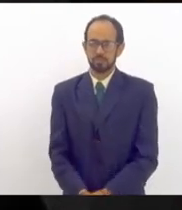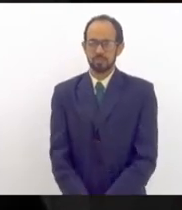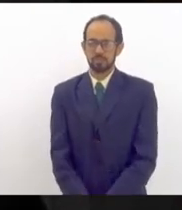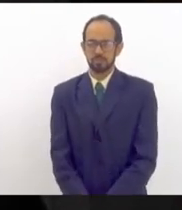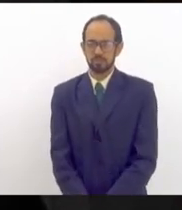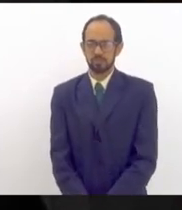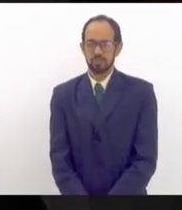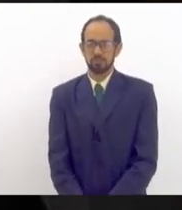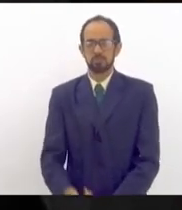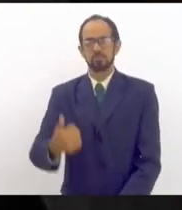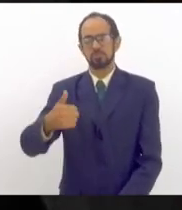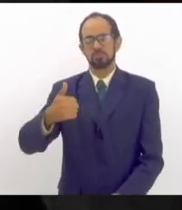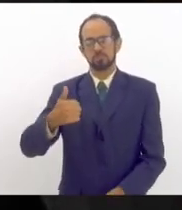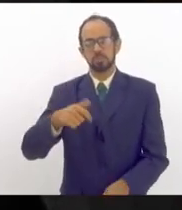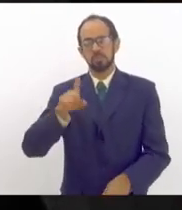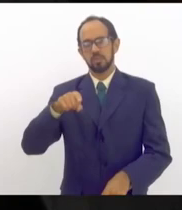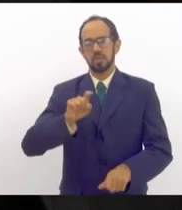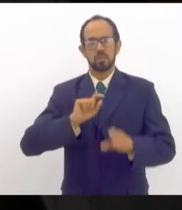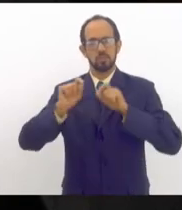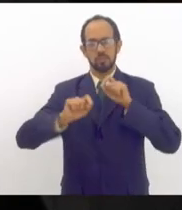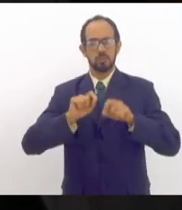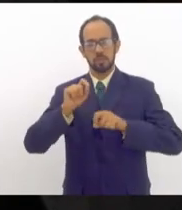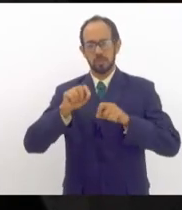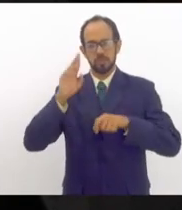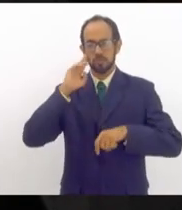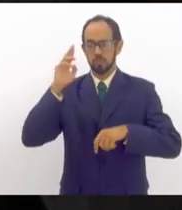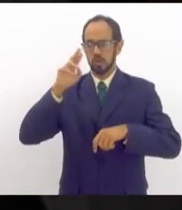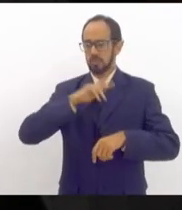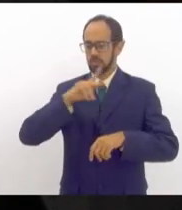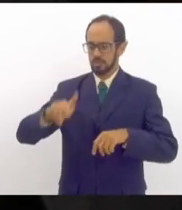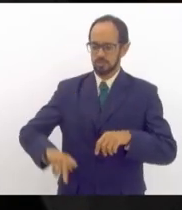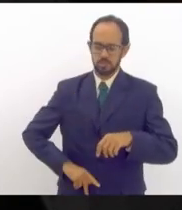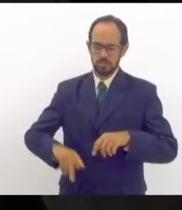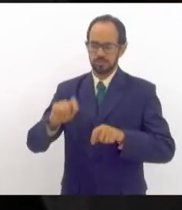o primeiro deles senhora apresenta